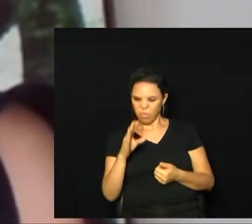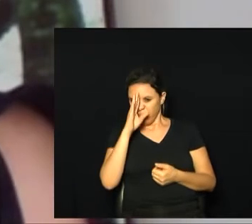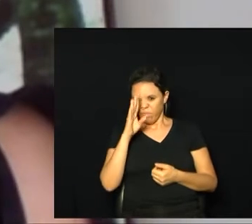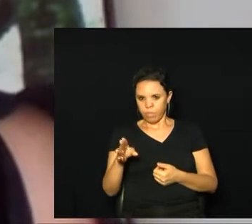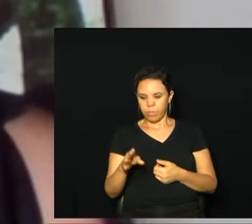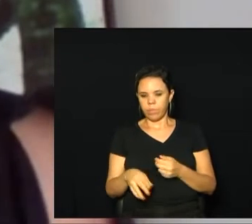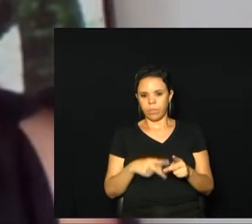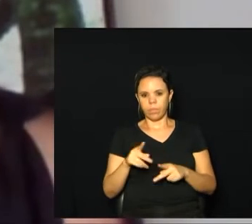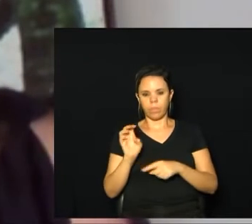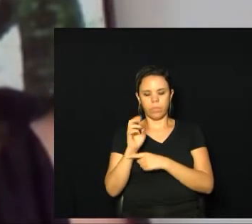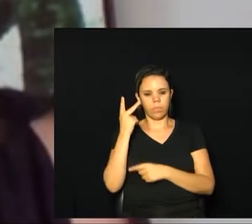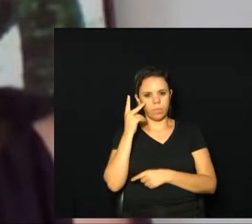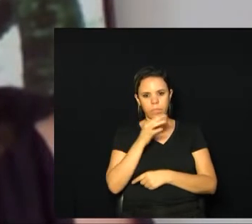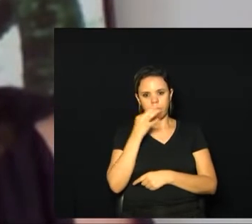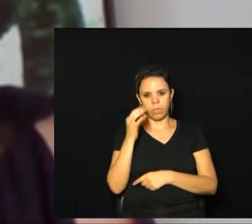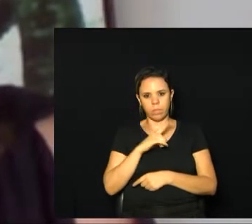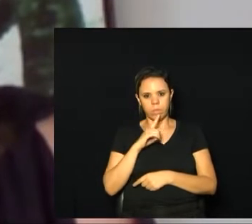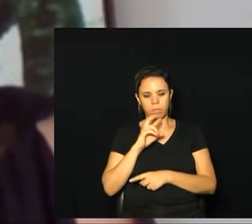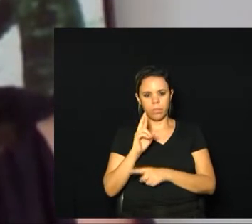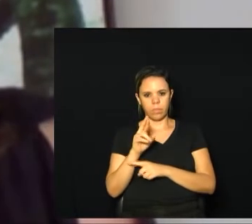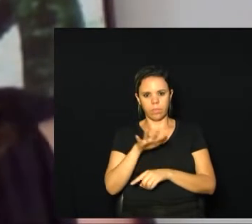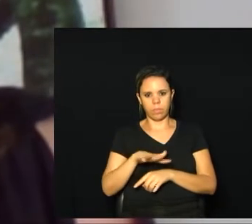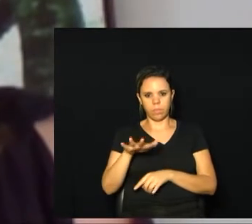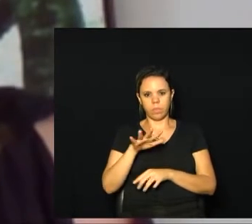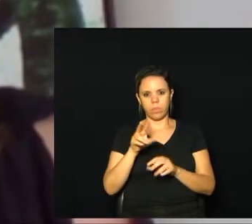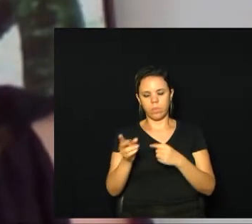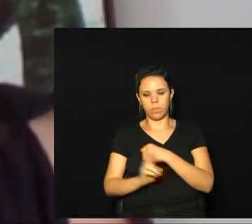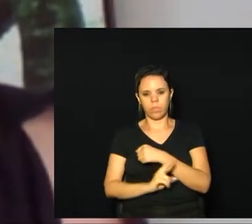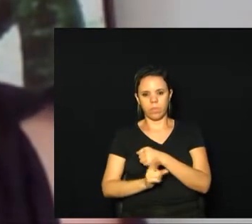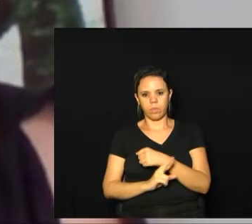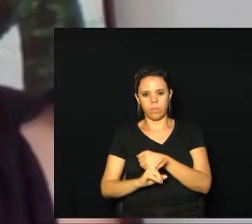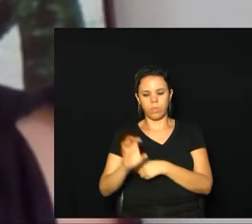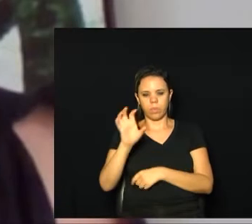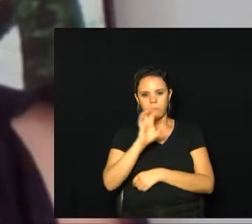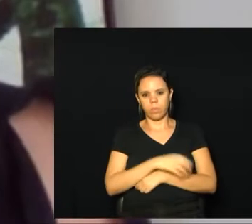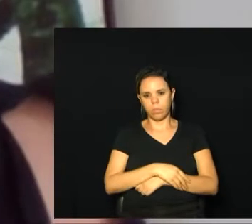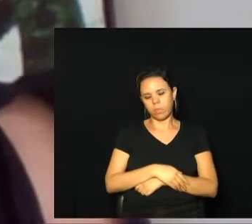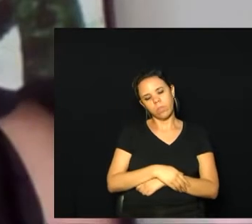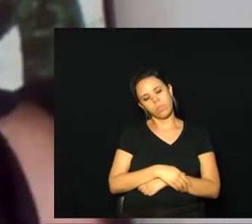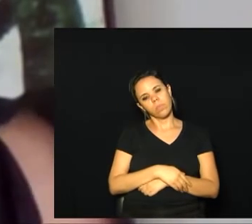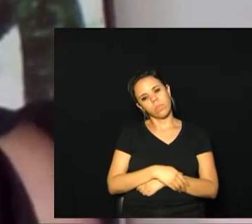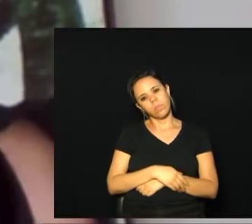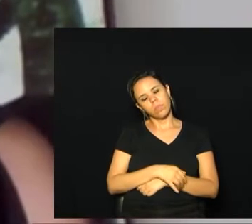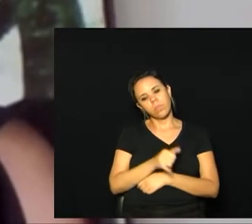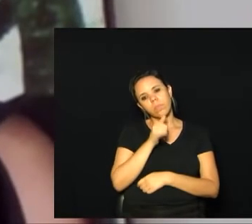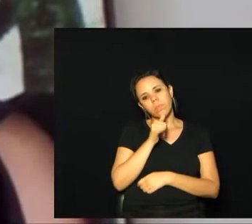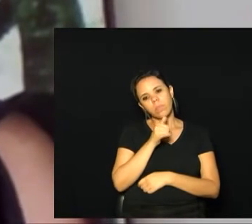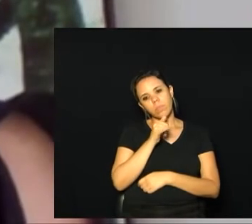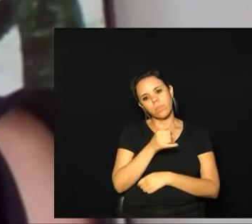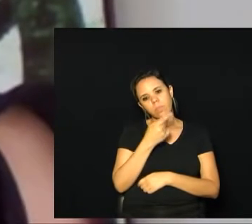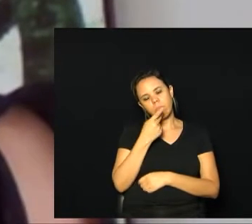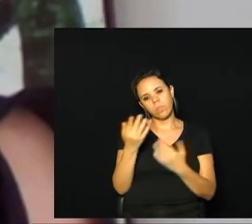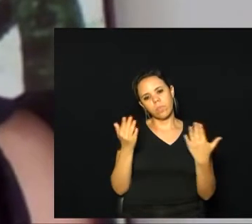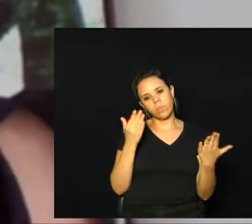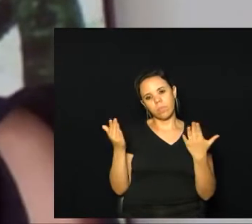acho que o estado de São Paulo, ele acaba sendo referência em termos de estrada para outros estados. Então, aí, né, um exemplo, aí, fazendo um